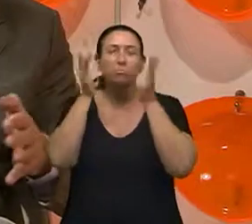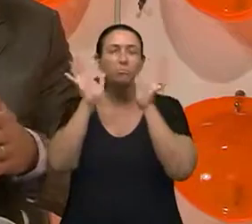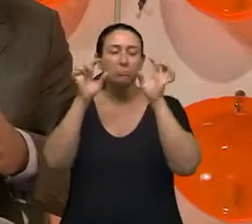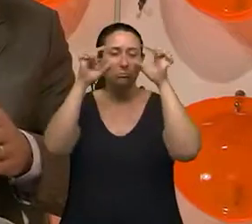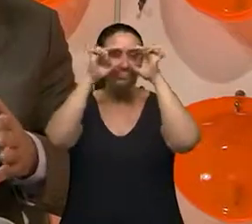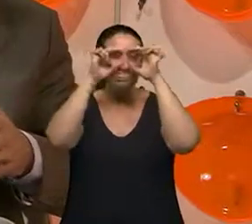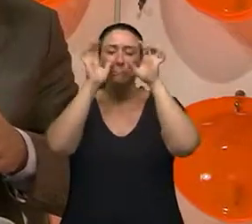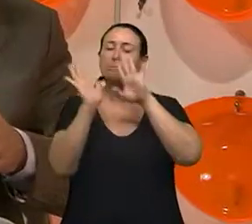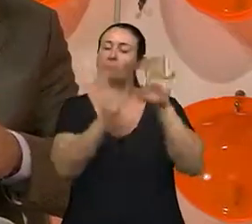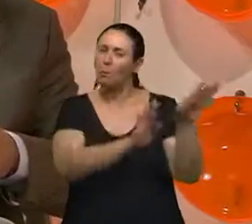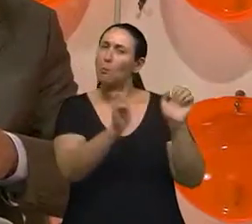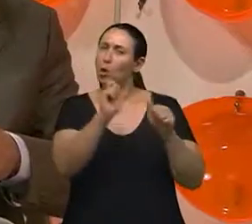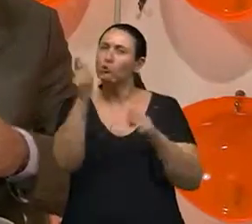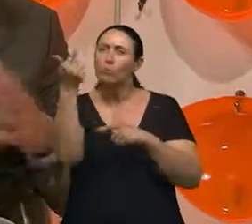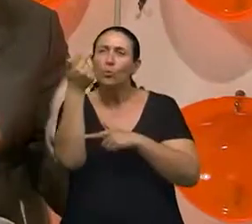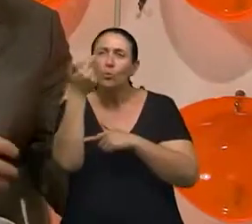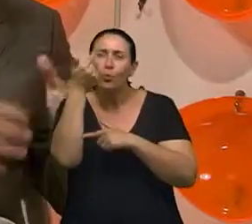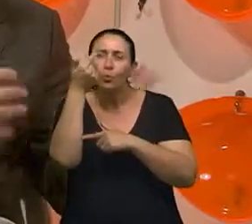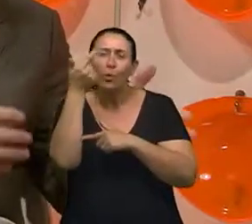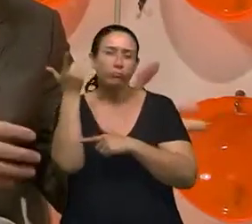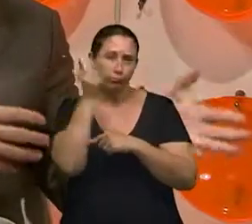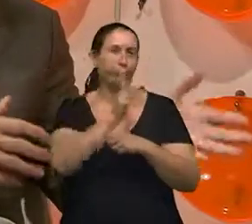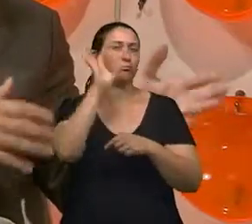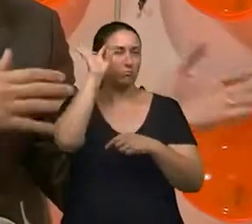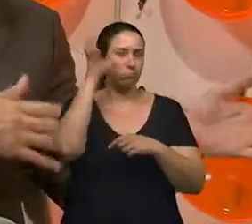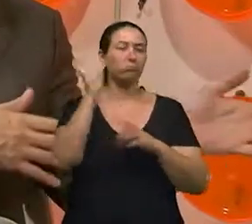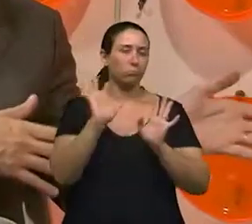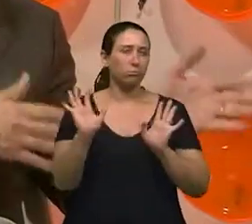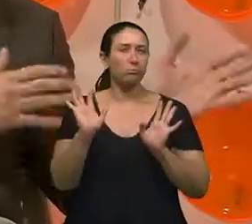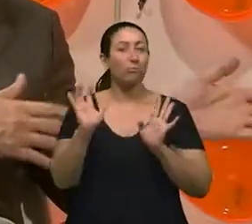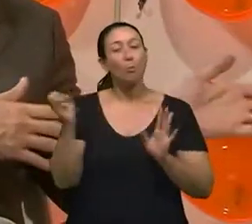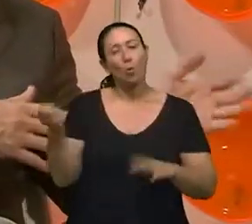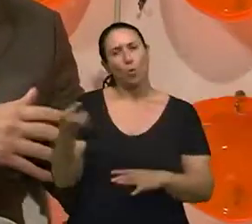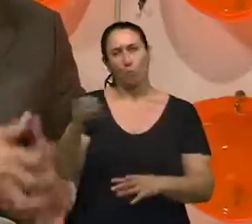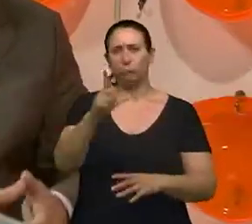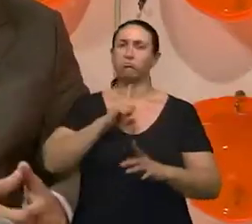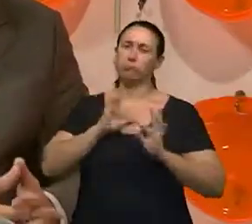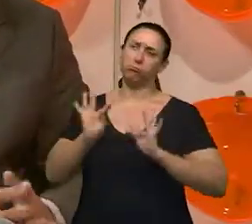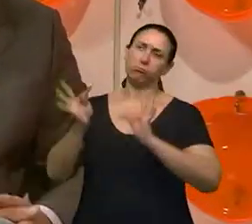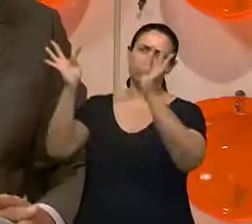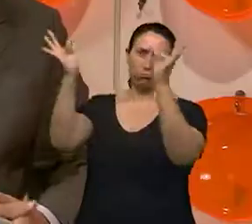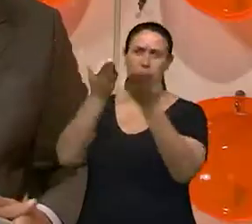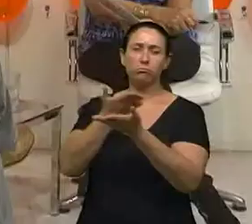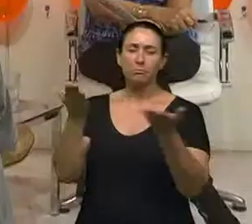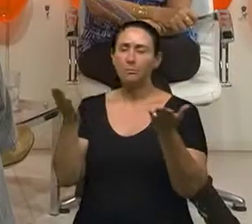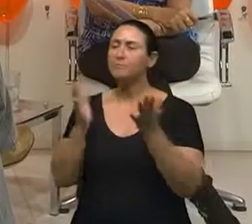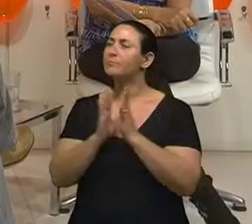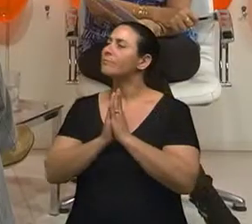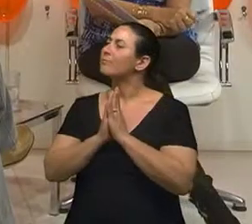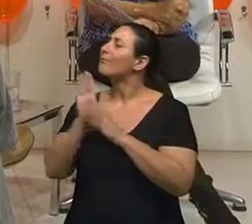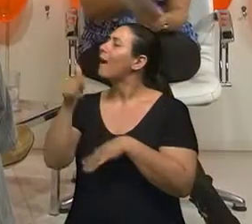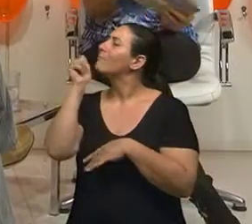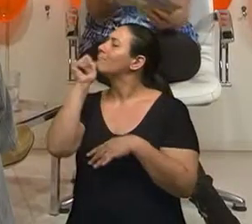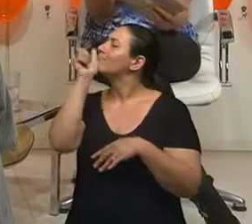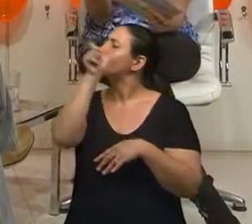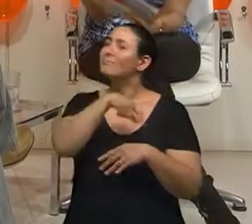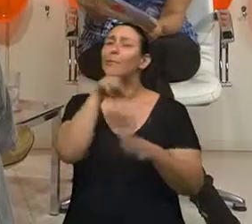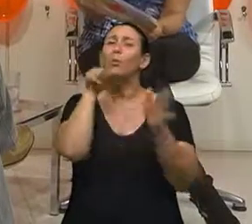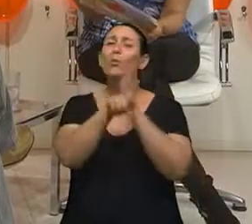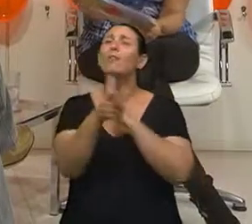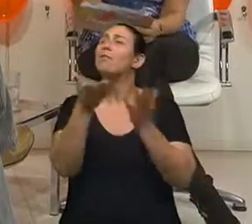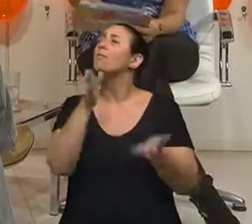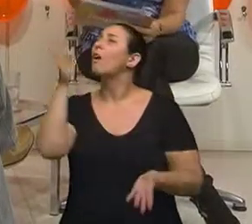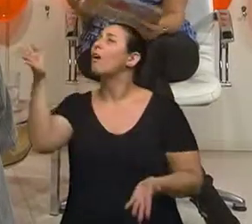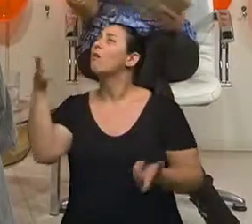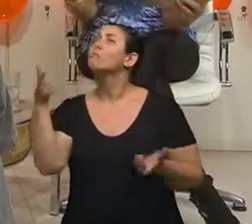dependência corrigindo o seu grau através das cirurgias de laser modernas que existem hoje. Uhum. E aquela senhora que perguntou, onde é que ela